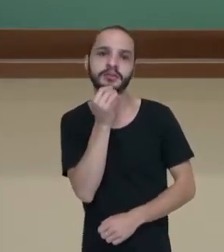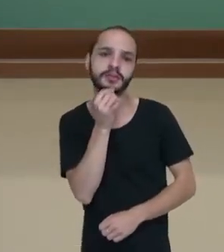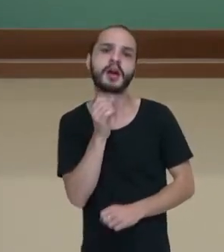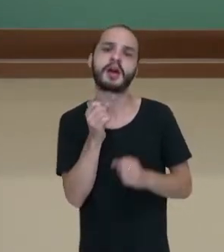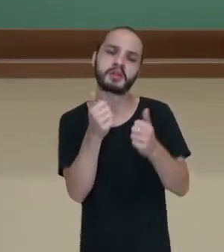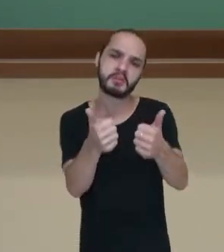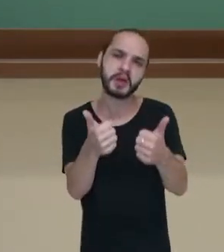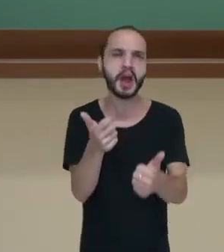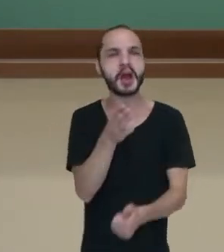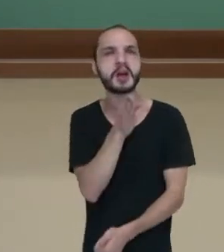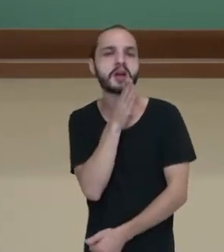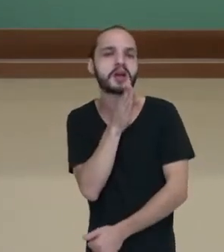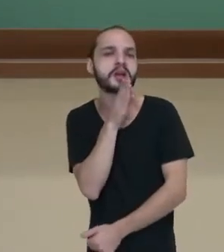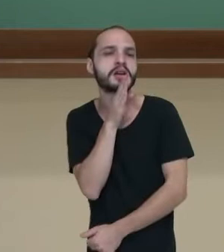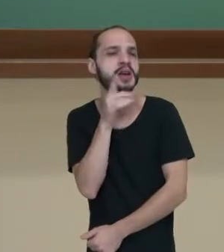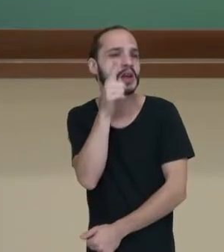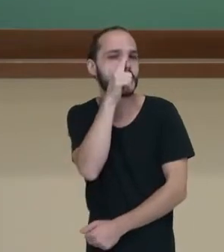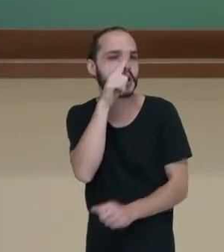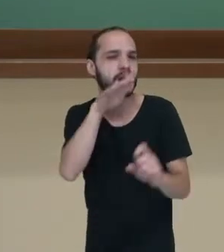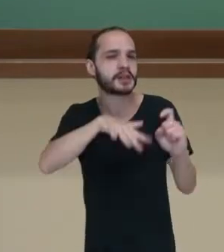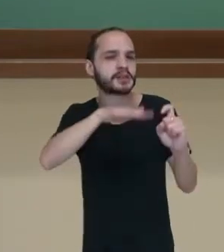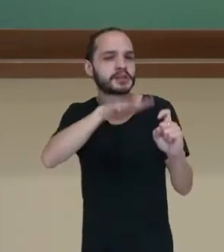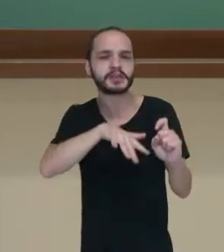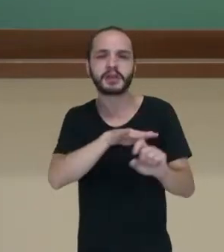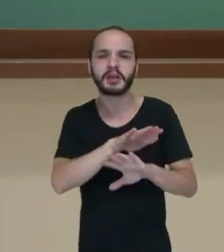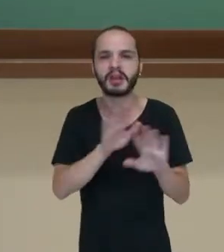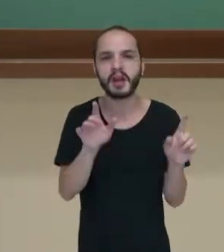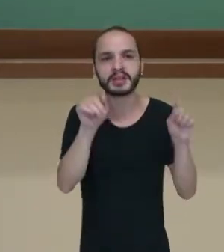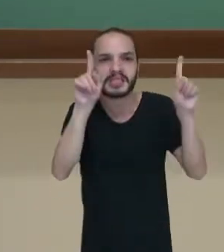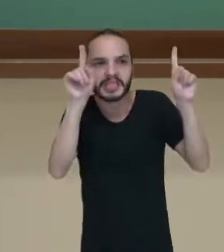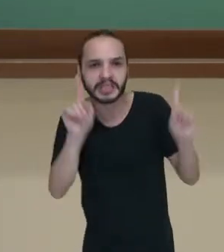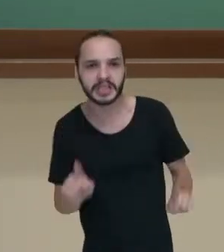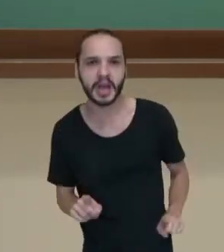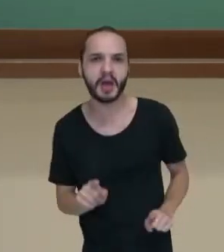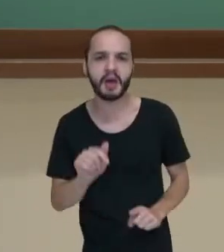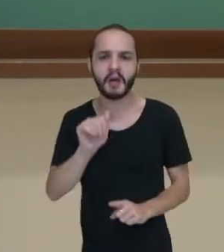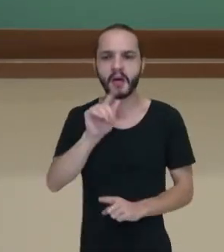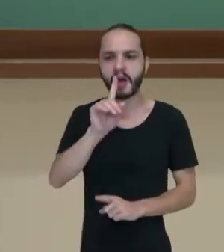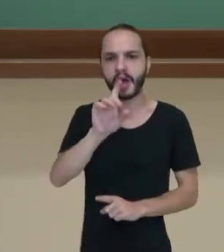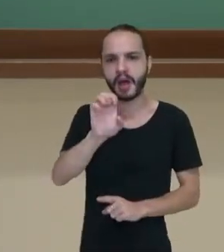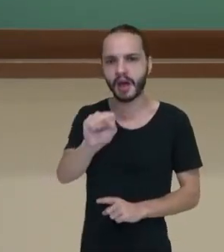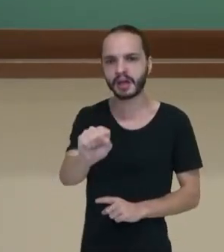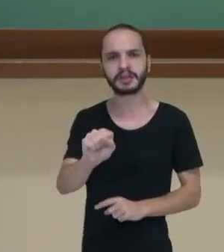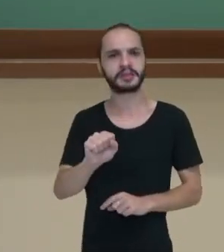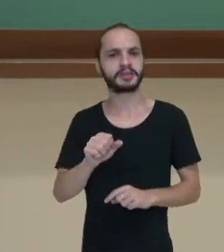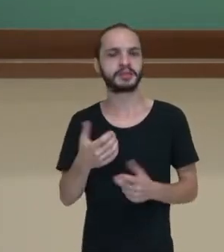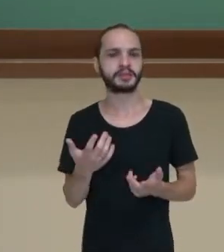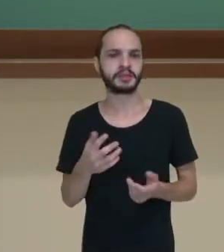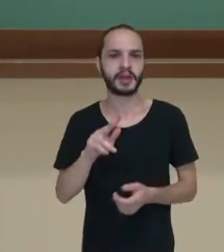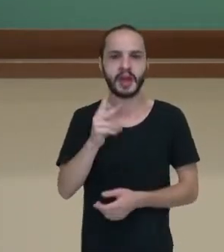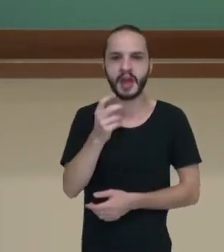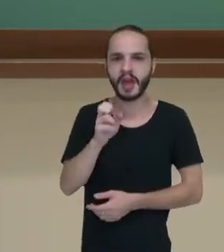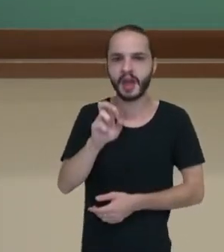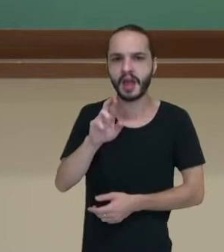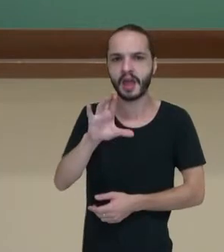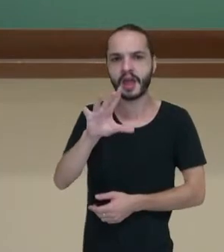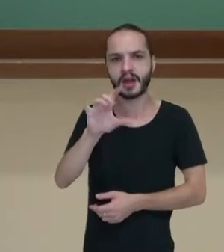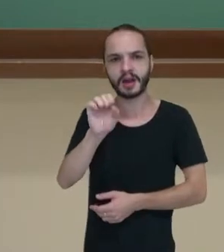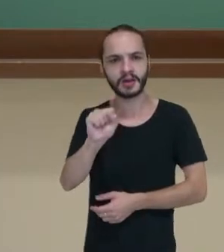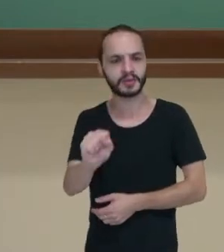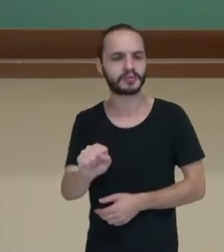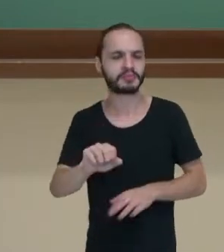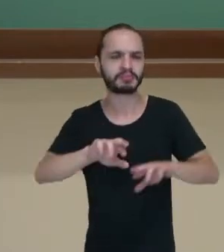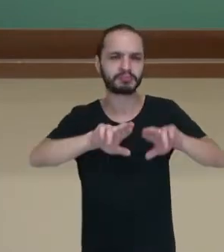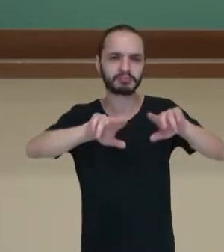você conhece a mitologia grega, você conhece Zeus, Hades, né? O Hércules, o filho de